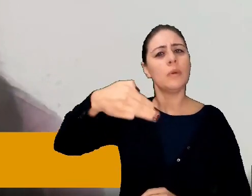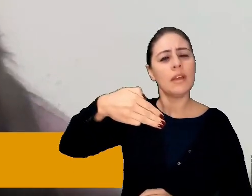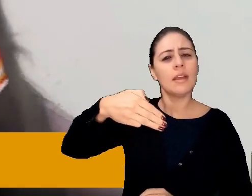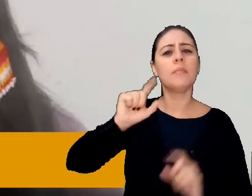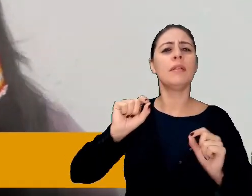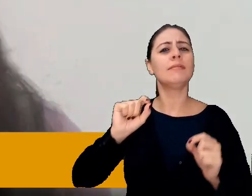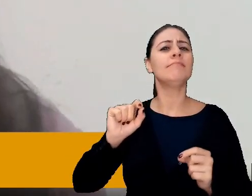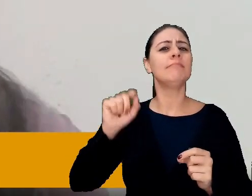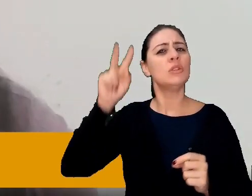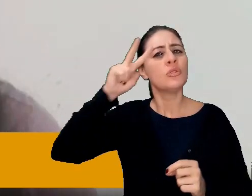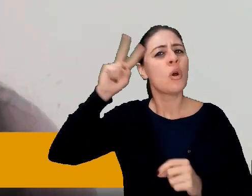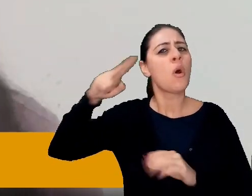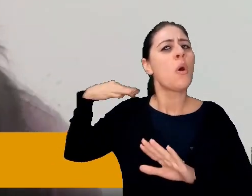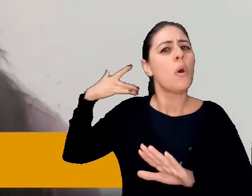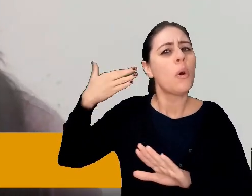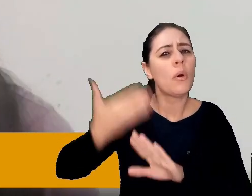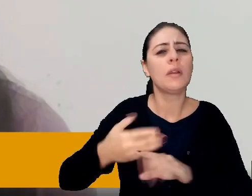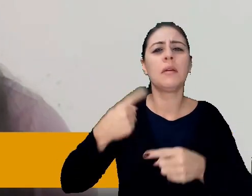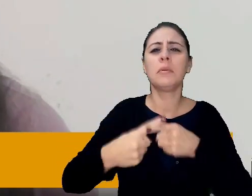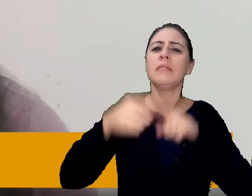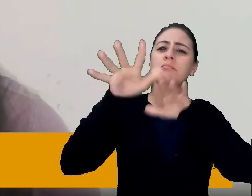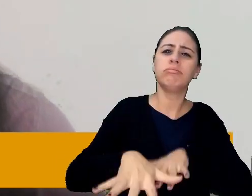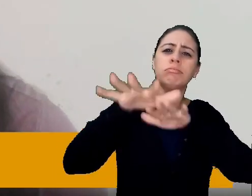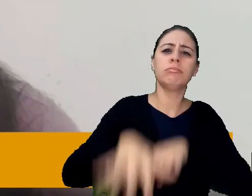acontecer, para a gente estar nas ruas gritando, né?